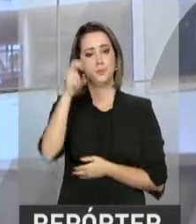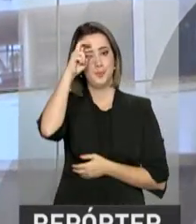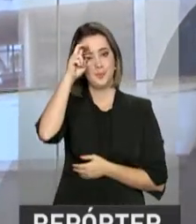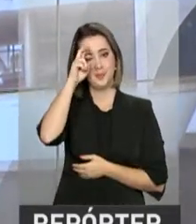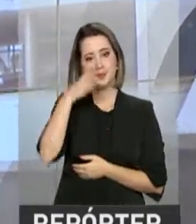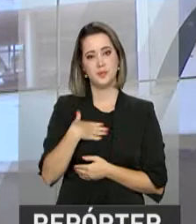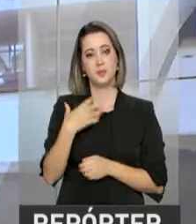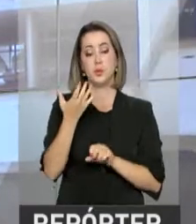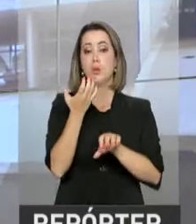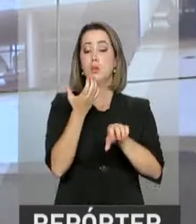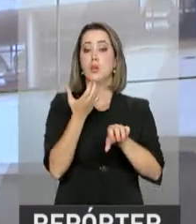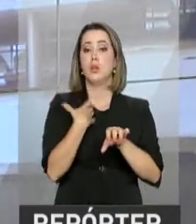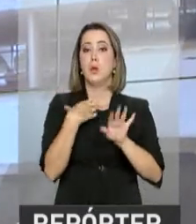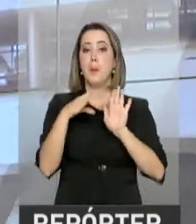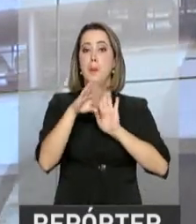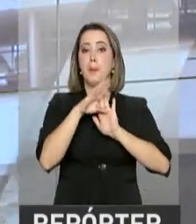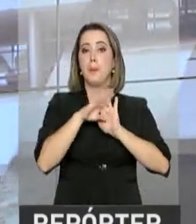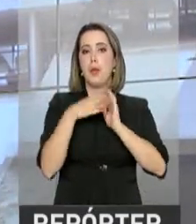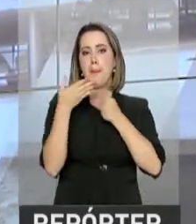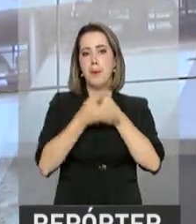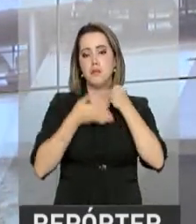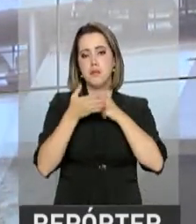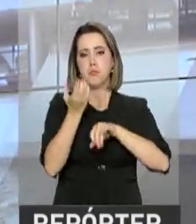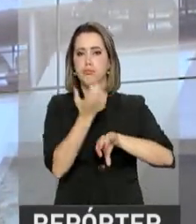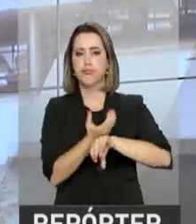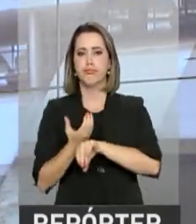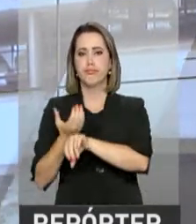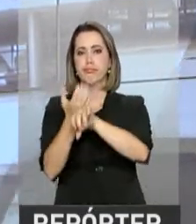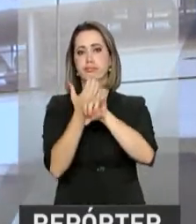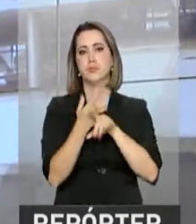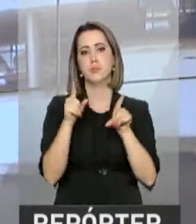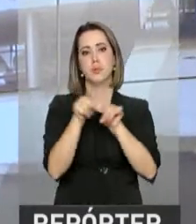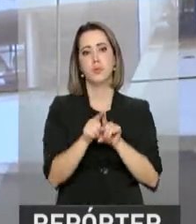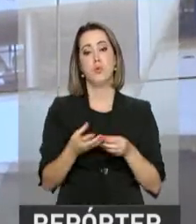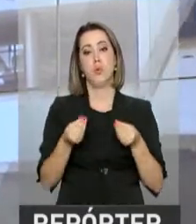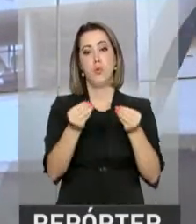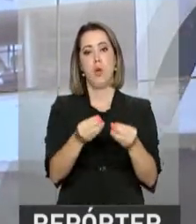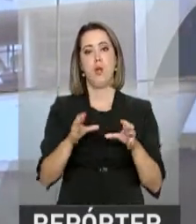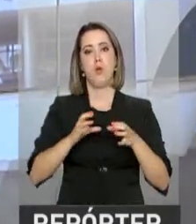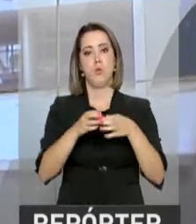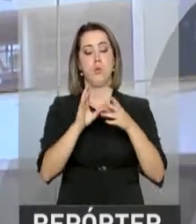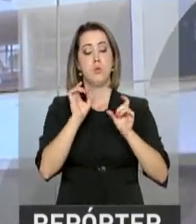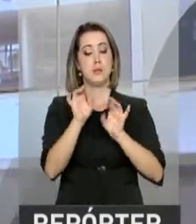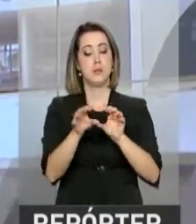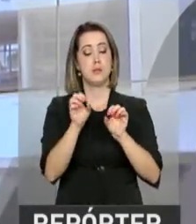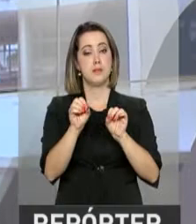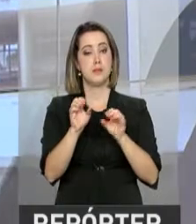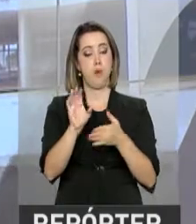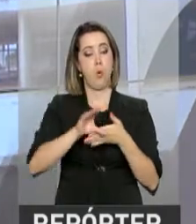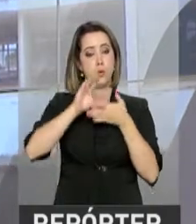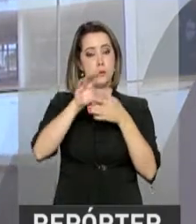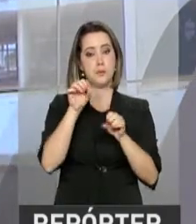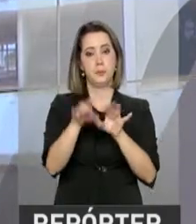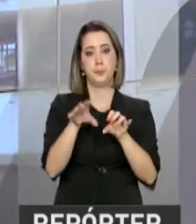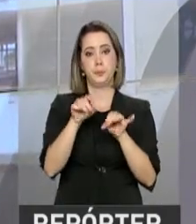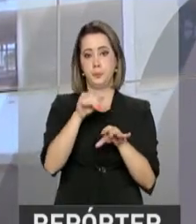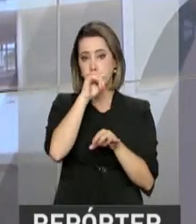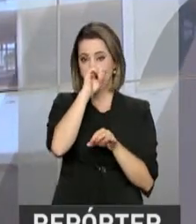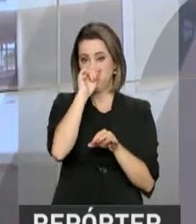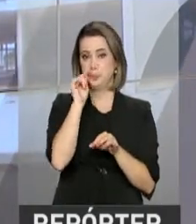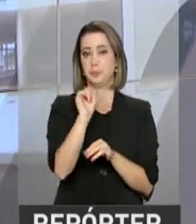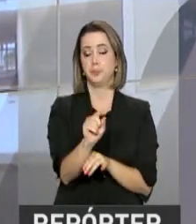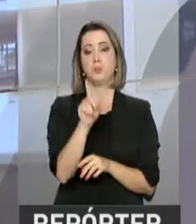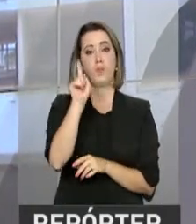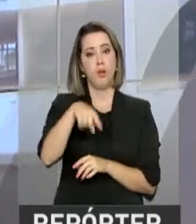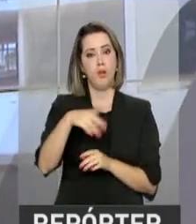a base nacional comum curricular ao conselho nacional de educação o documento vai ser a referência obrigatória para